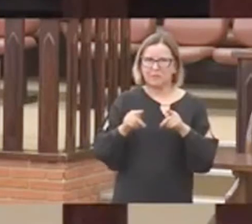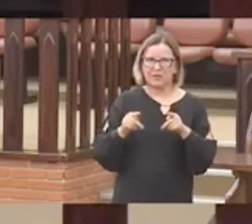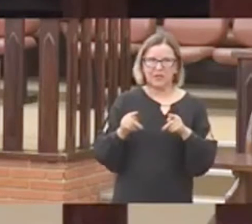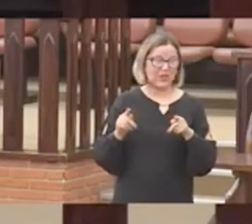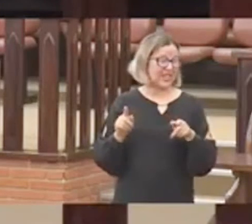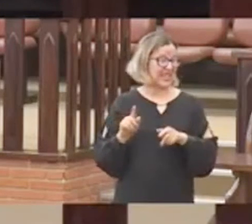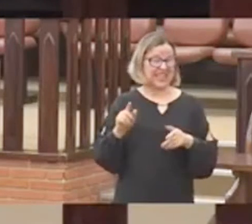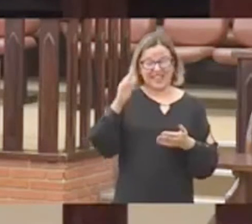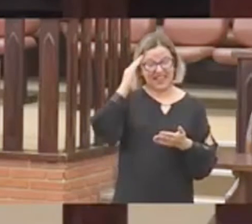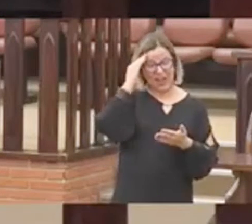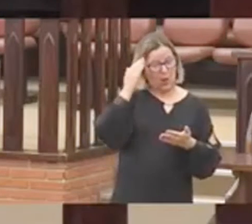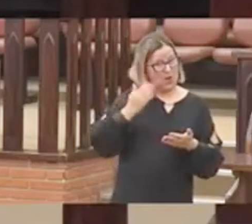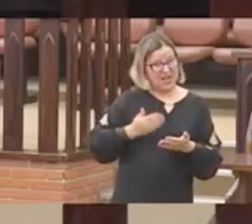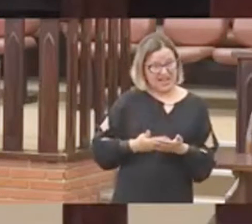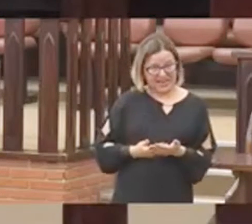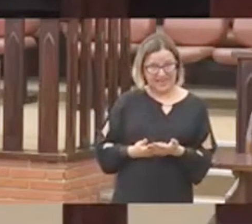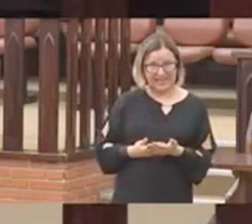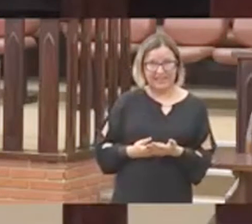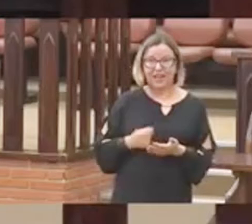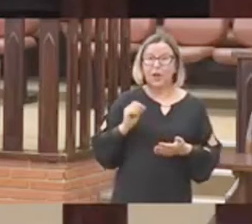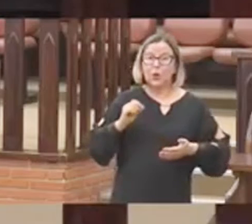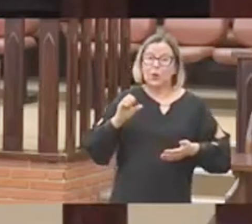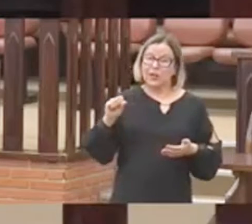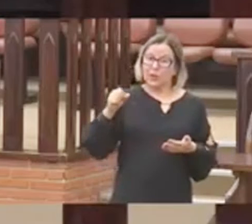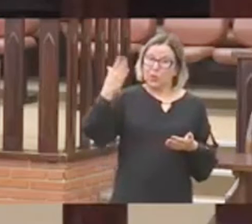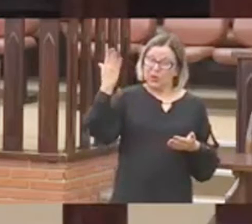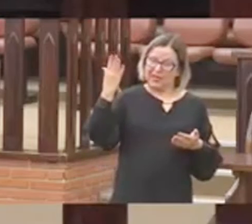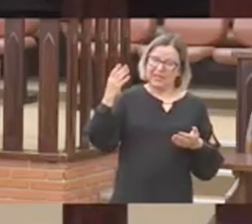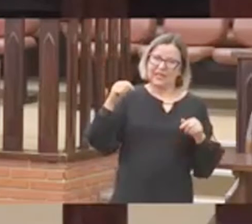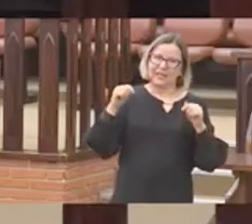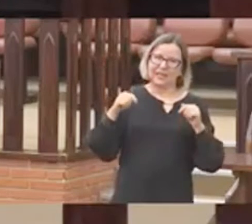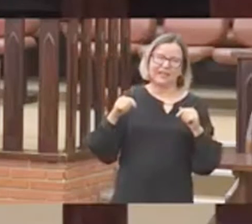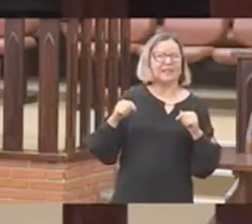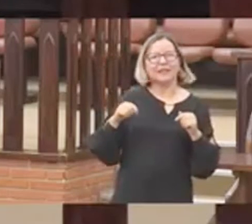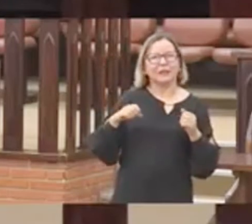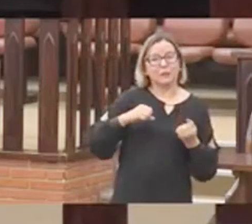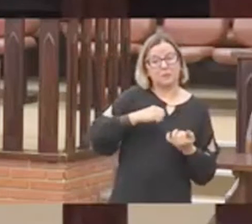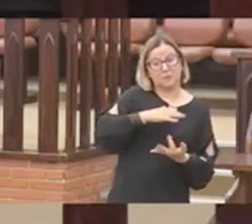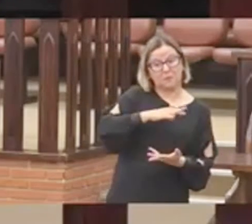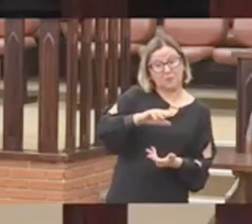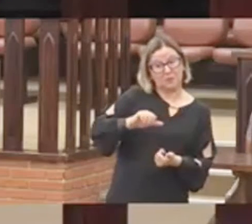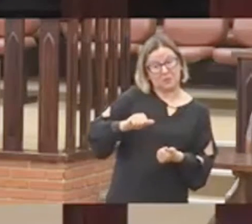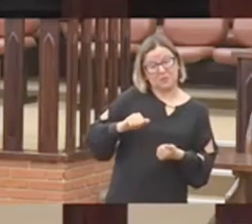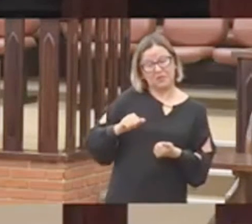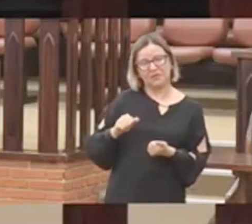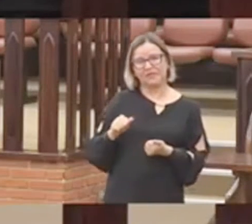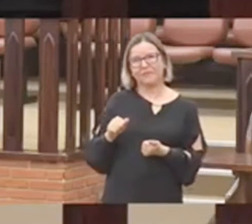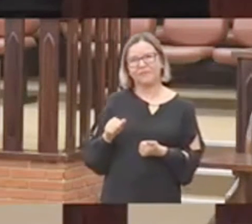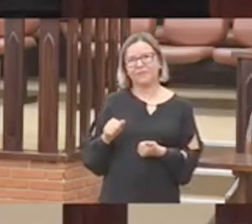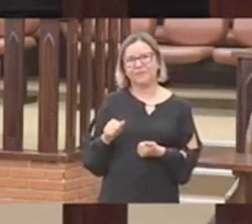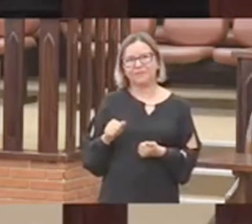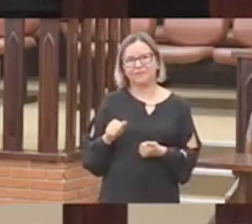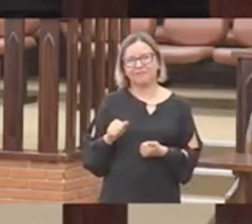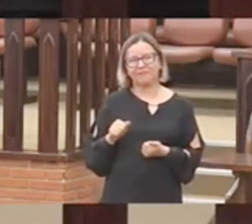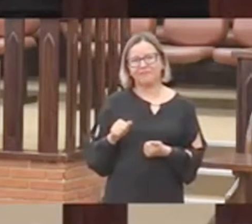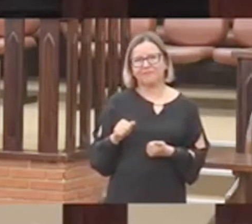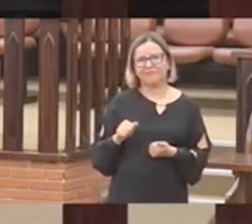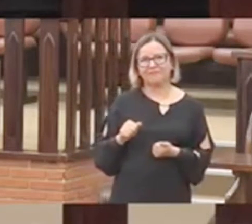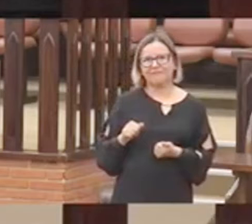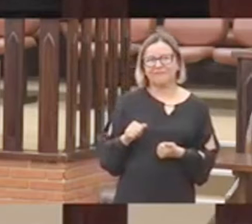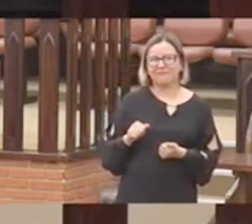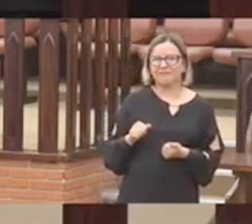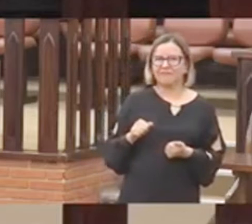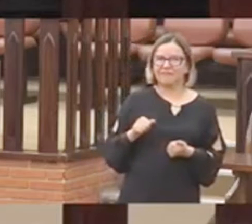ateus, o que está acontecendo talvez fosse ou seria a prova de que